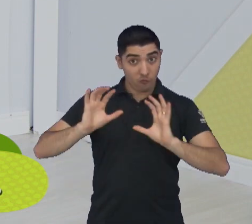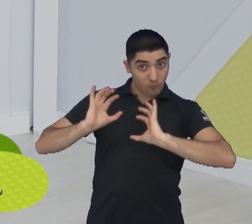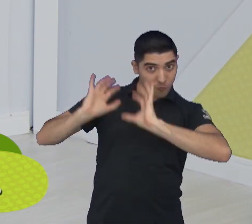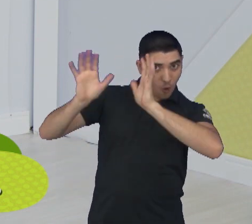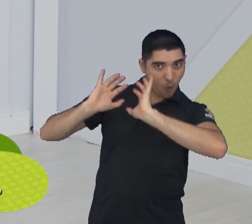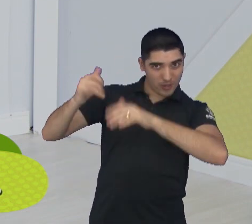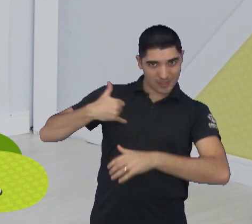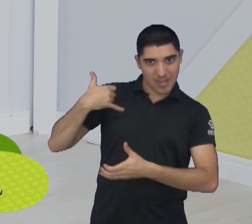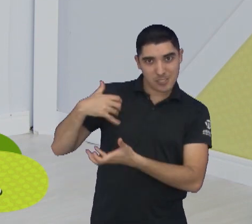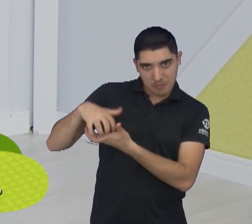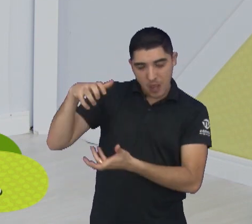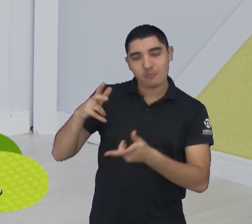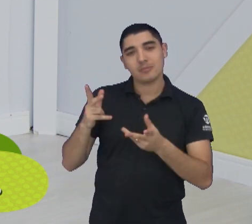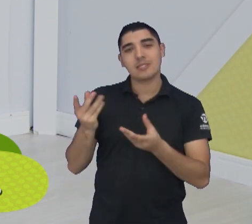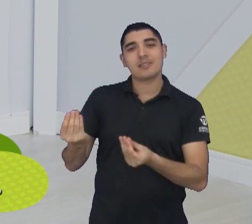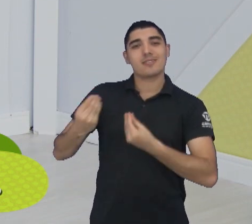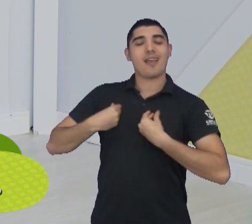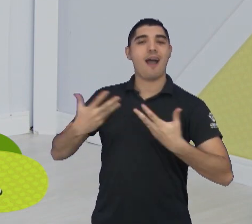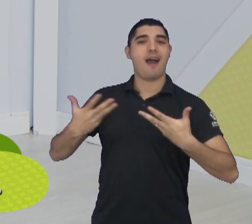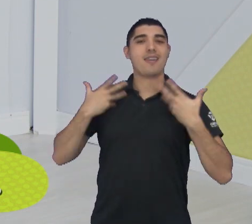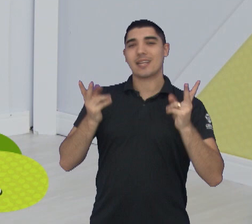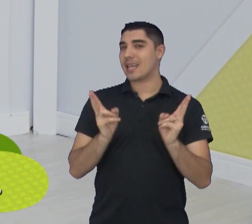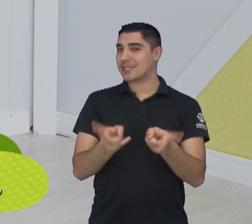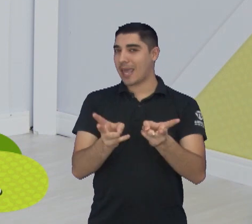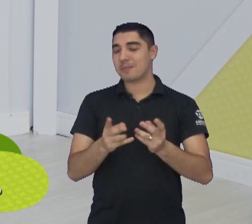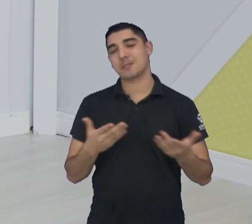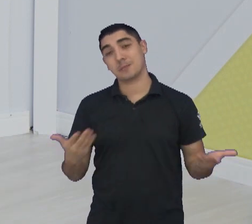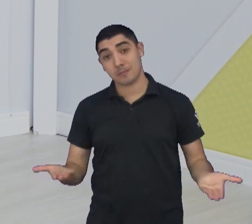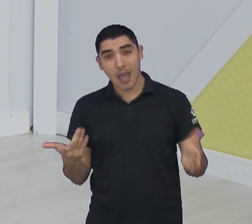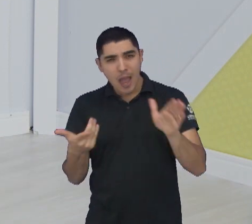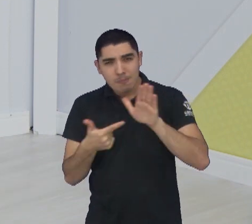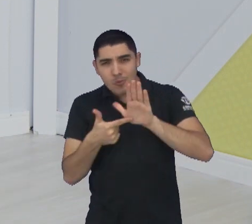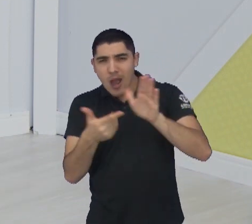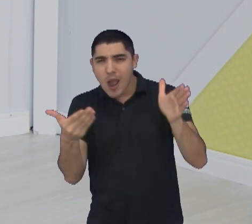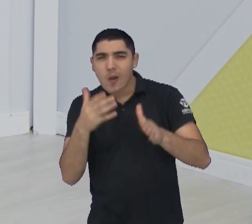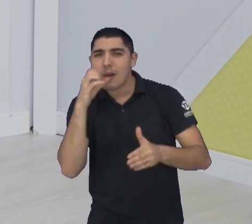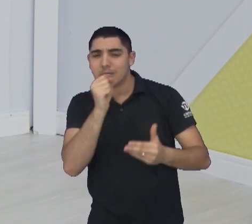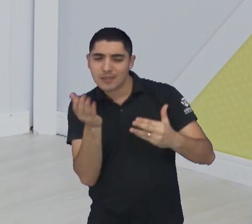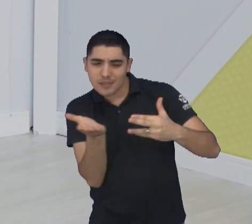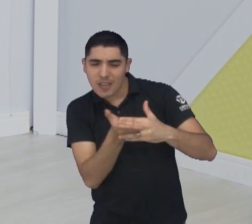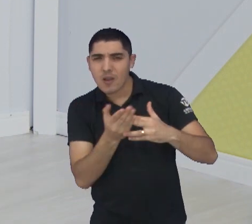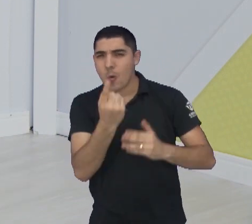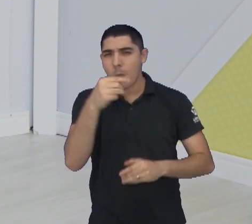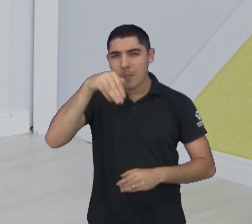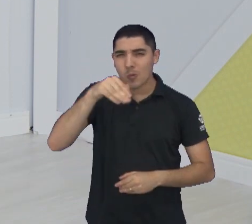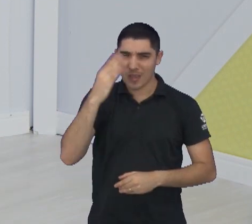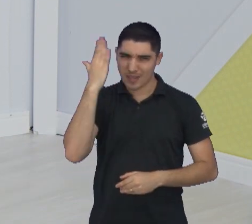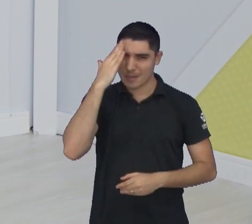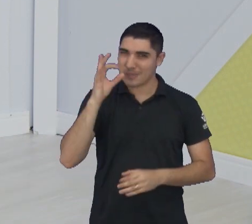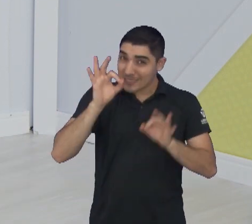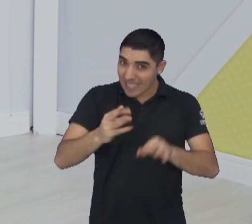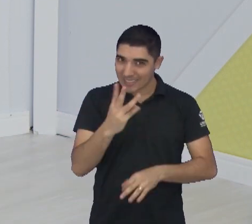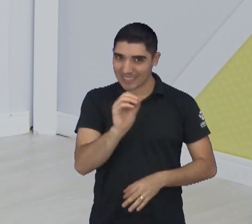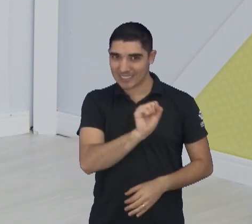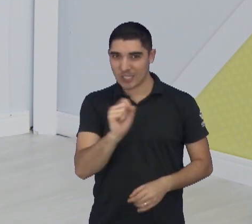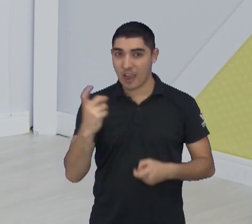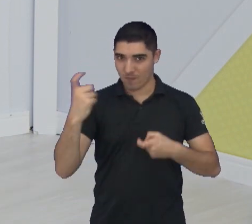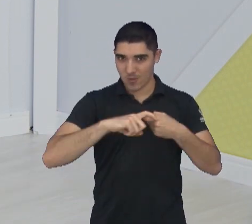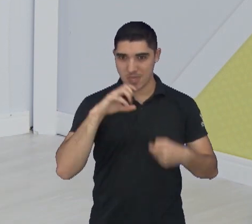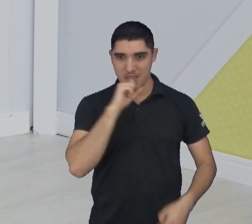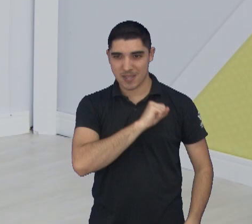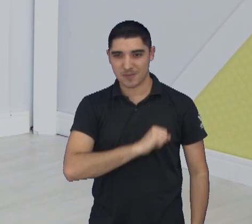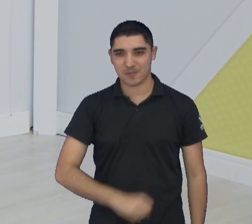sempre dando alegrias para a nossa cidade, tá certo? Vamos fazer o seguinte, vamos para um rápido intervalo. Aquele 1 minutinho que você sabe que dura 30. É rapidinho, é pai bola.